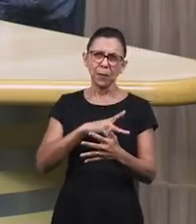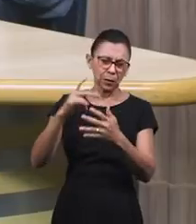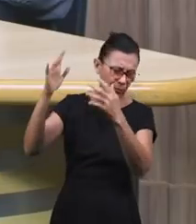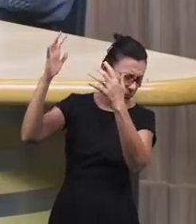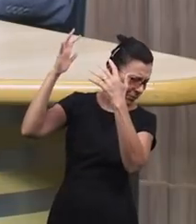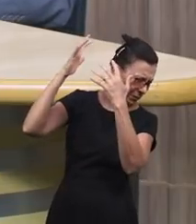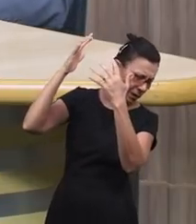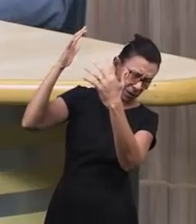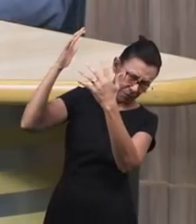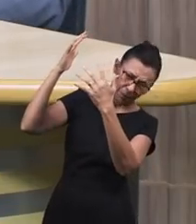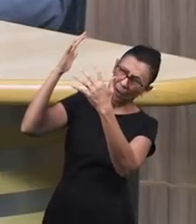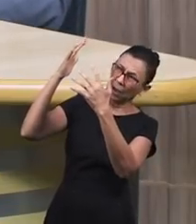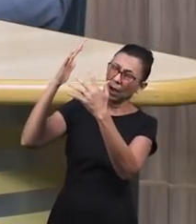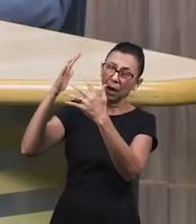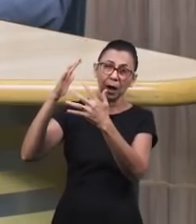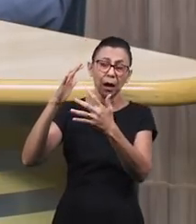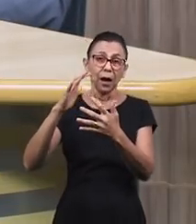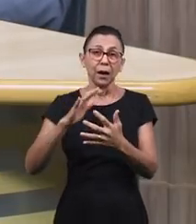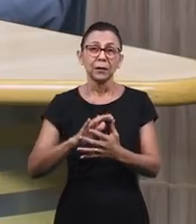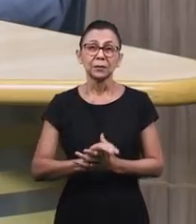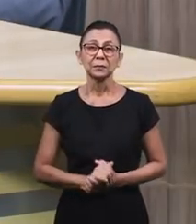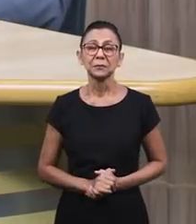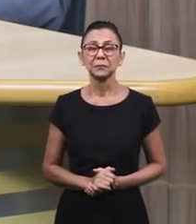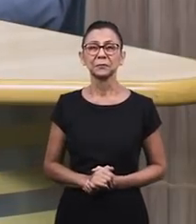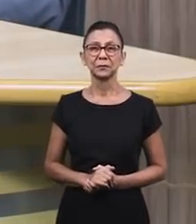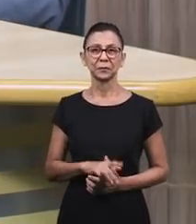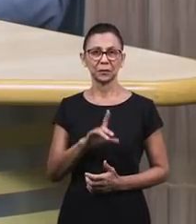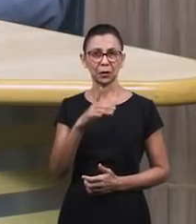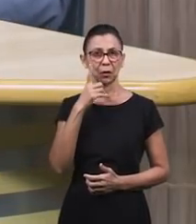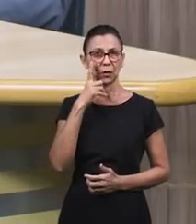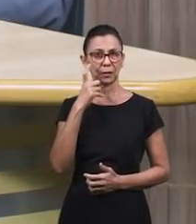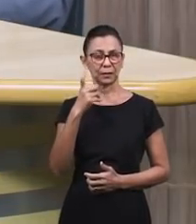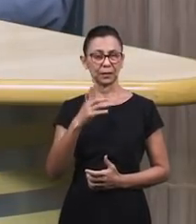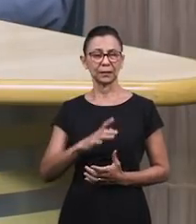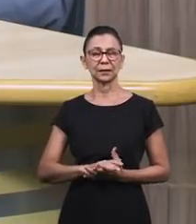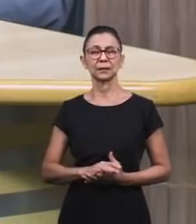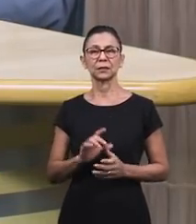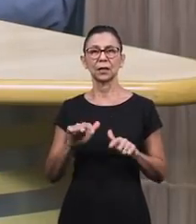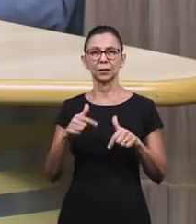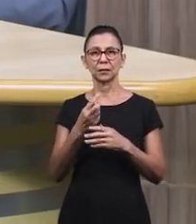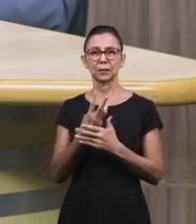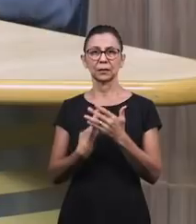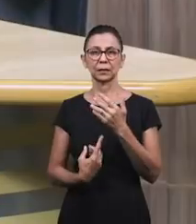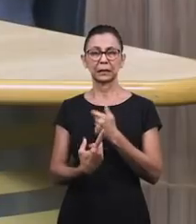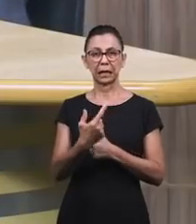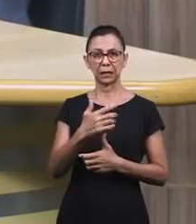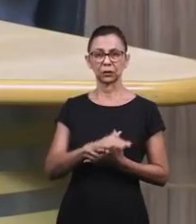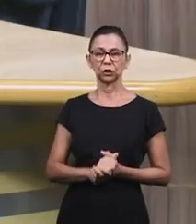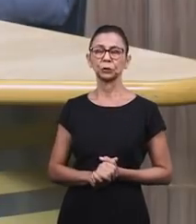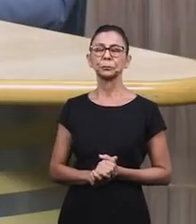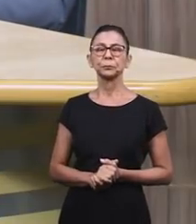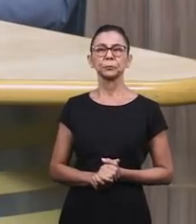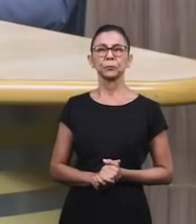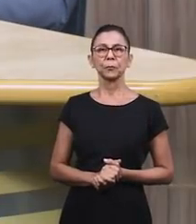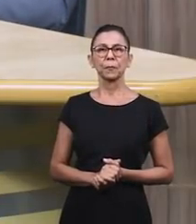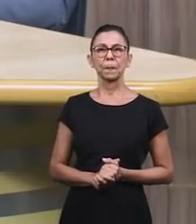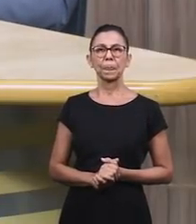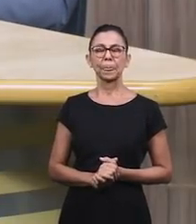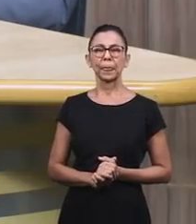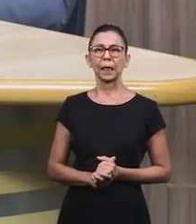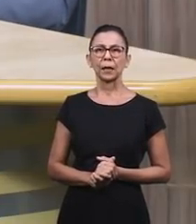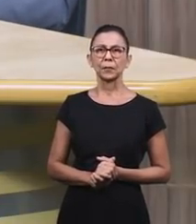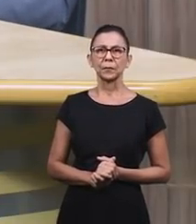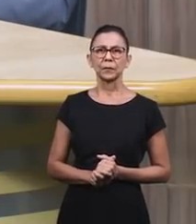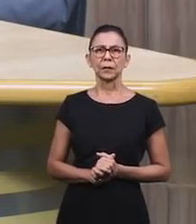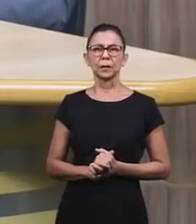ele, a coisa interessante, né? Você vê como é que é a ação da Trindade, né? Ele diz, Saulo, por